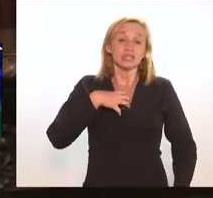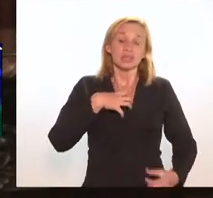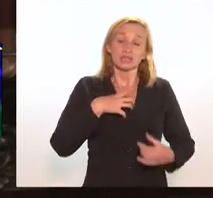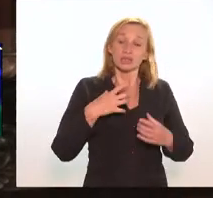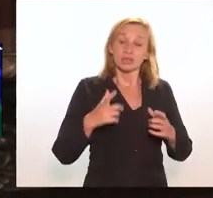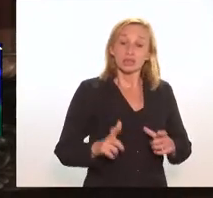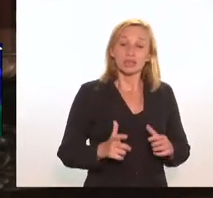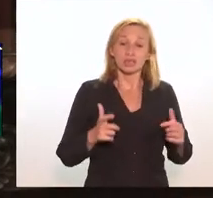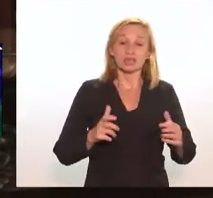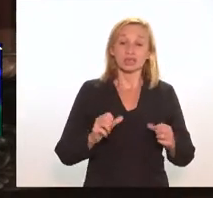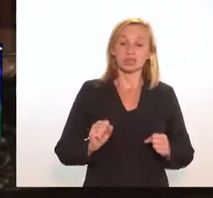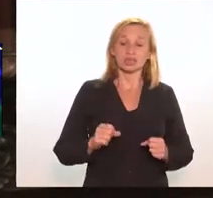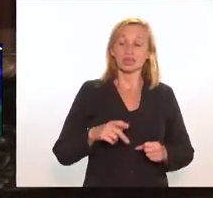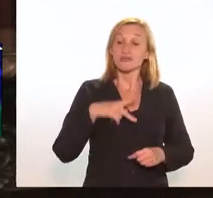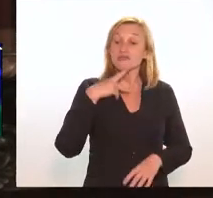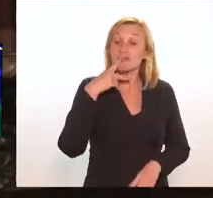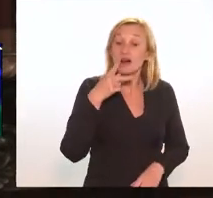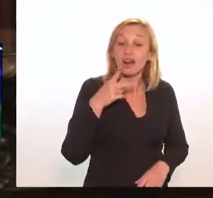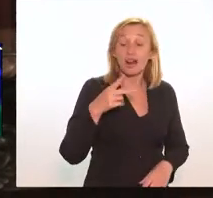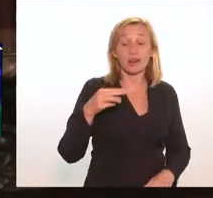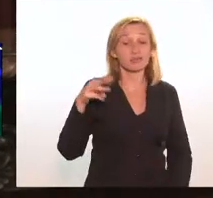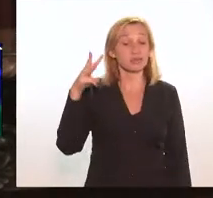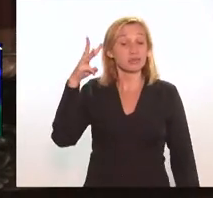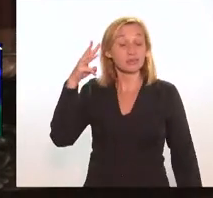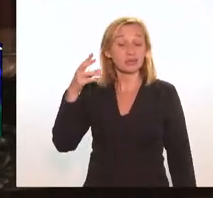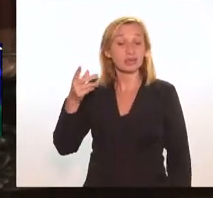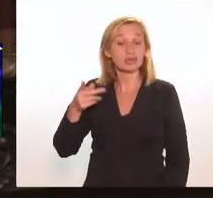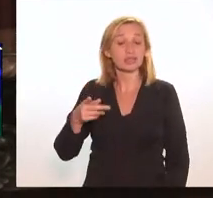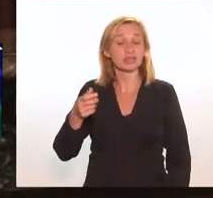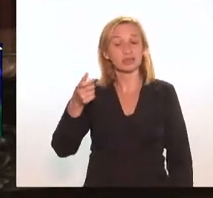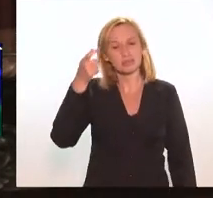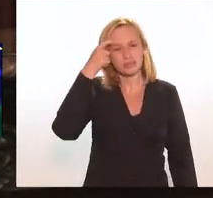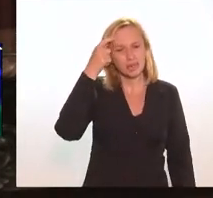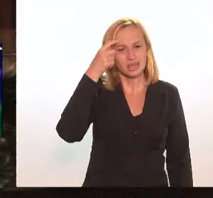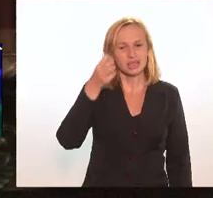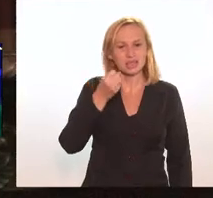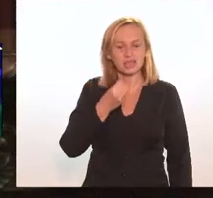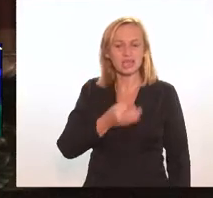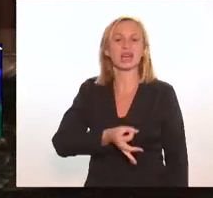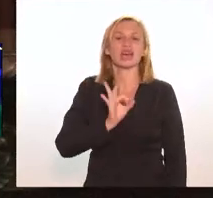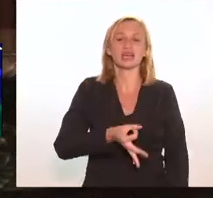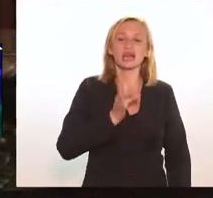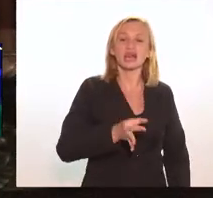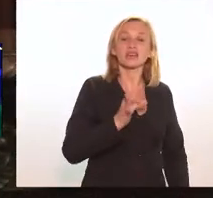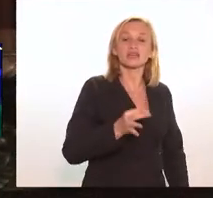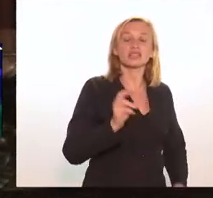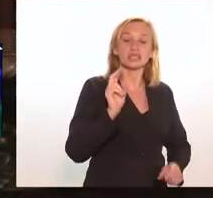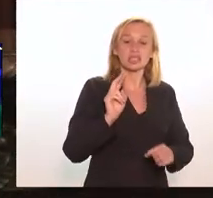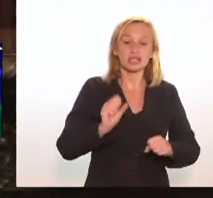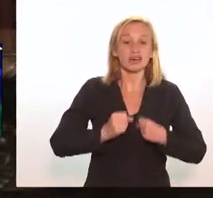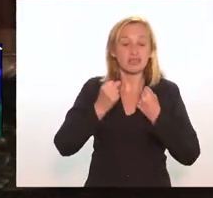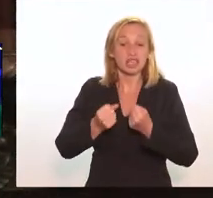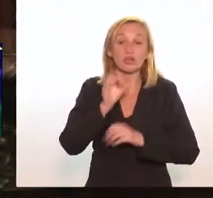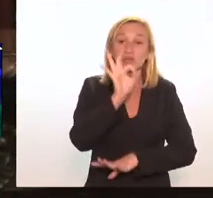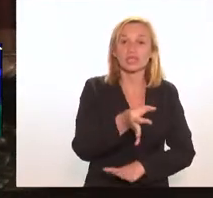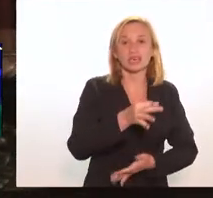imposição autoritária do retardo mental que se torna forçoso afirmar e defender o óbvio.